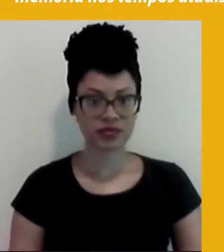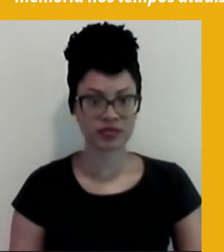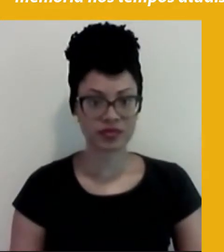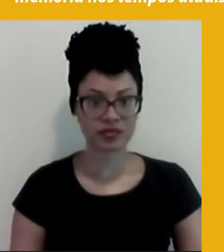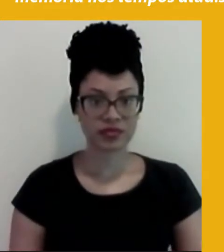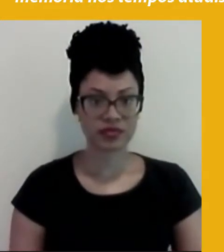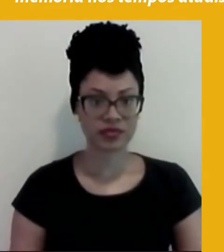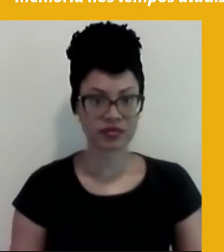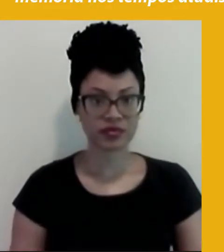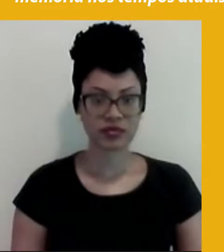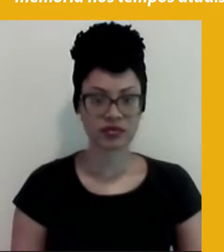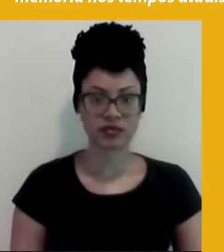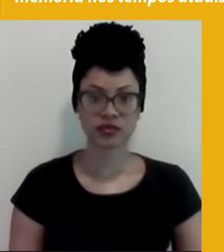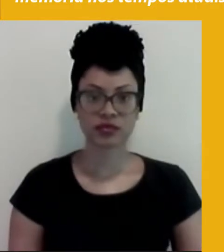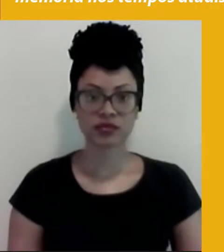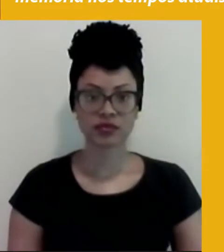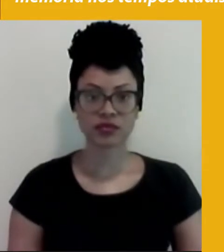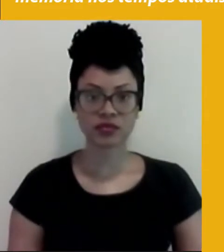Bom,